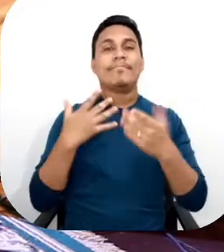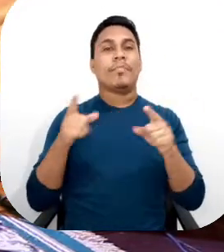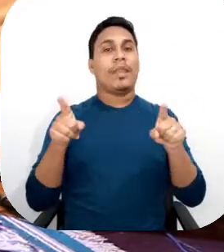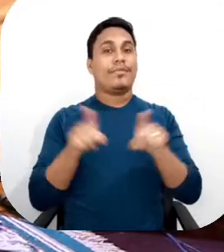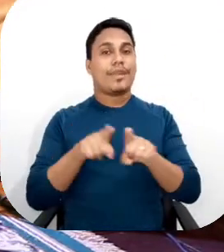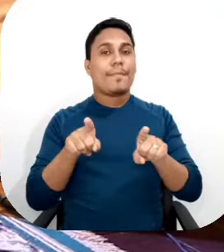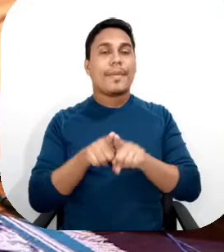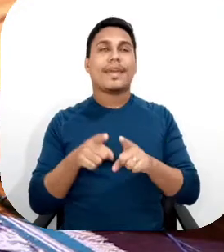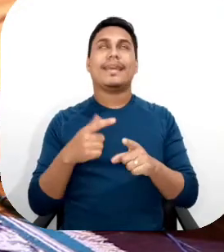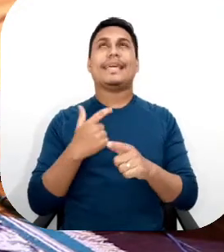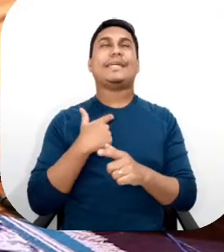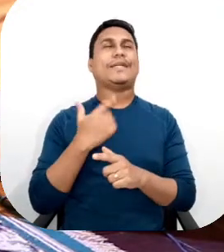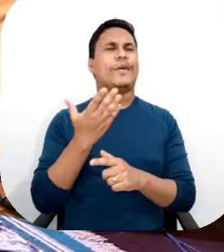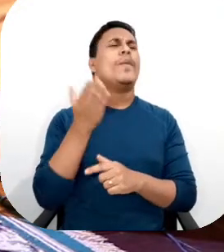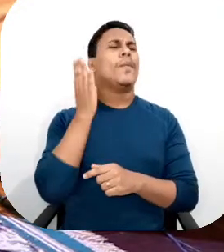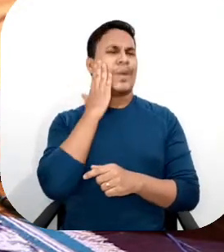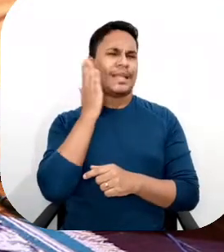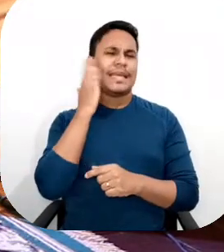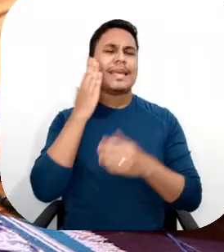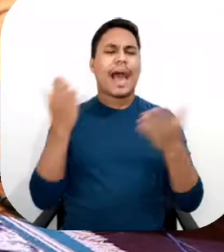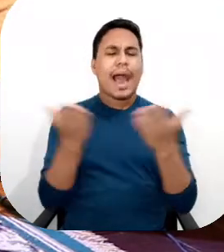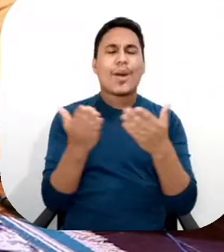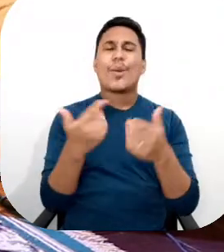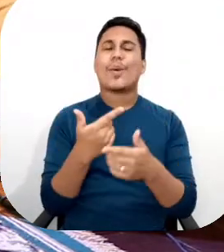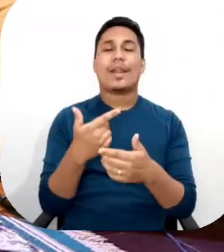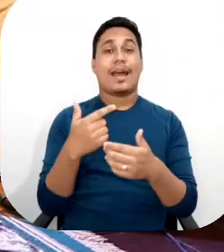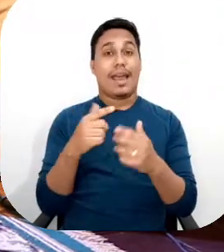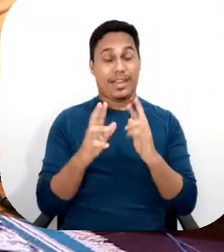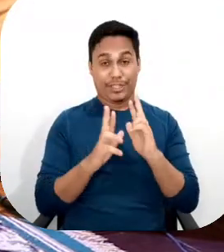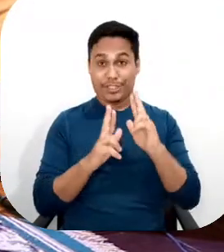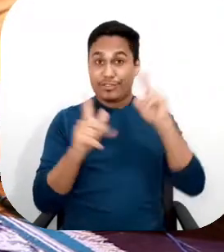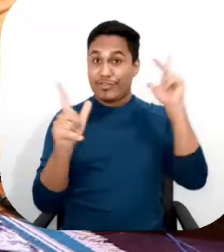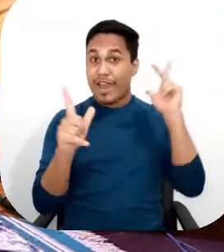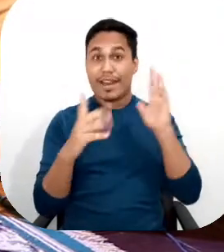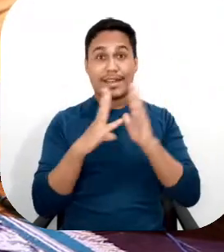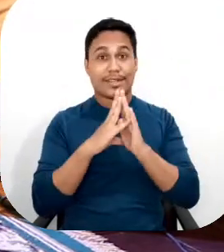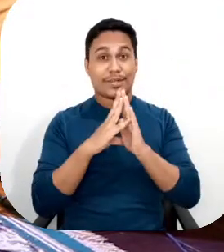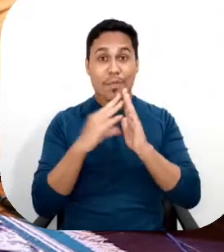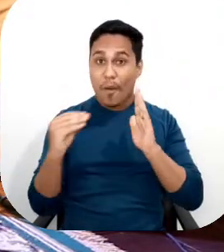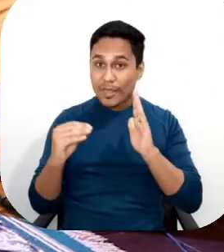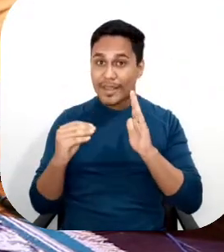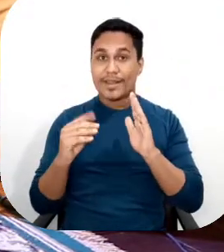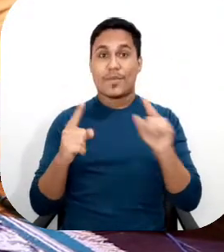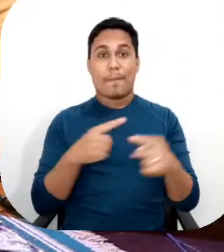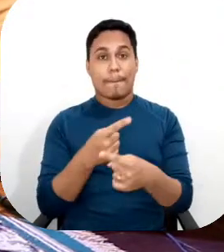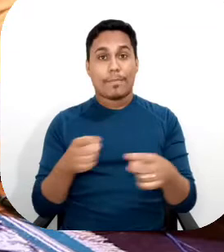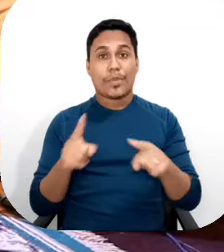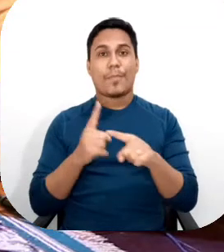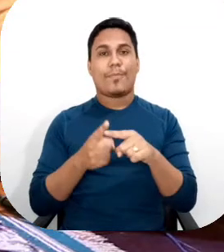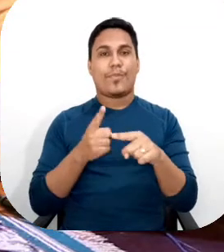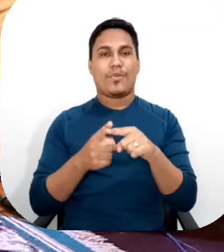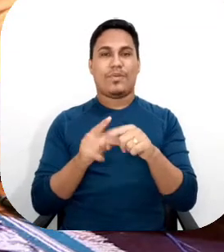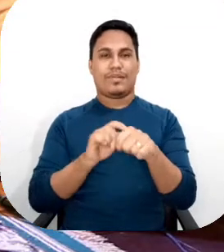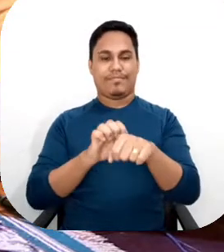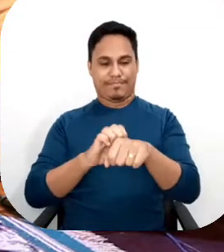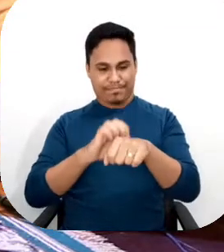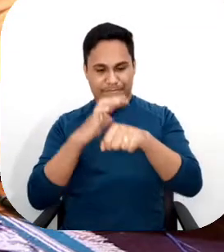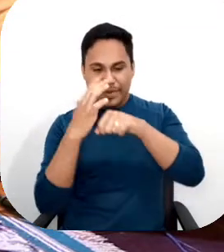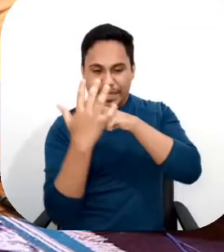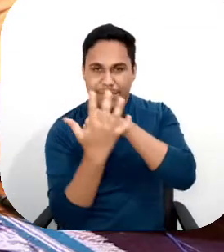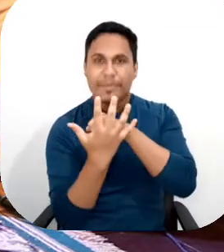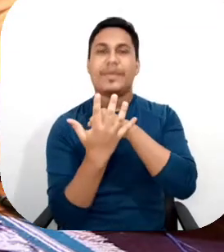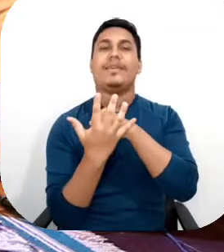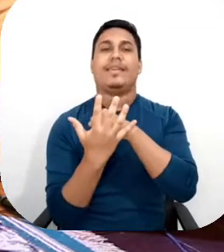tempo, entendendo que agora é um outro processo totalmente diferente de construção, porque a gente está nesse período, ainda está